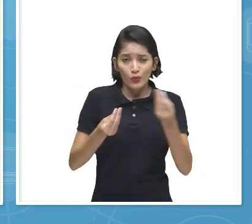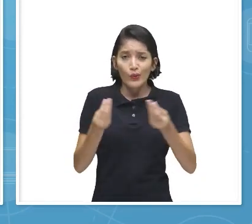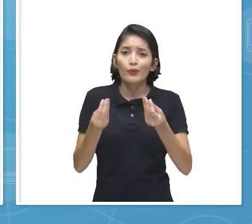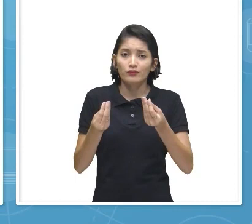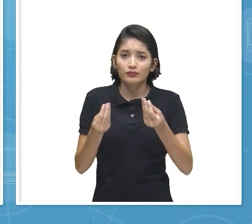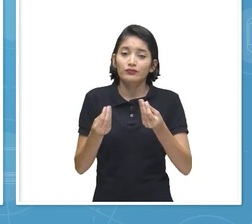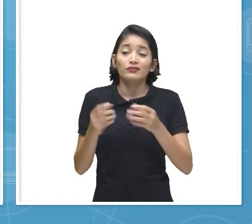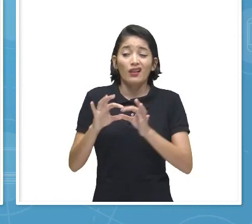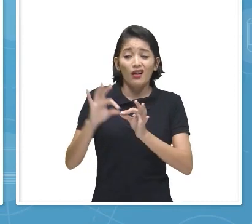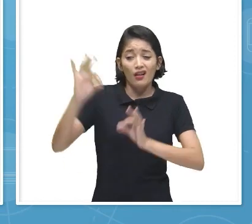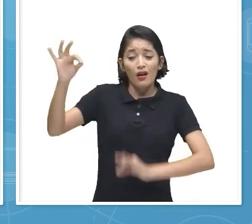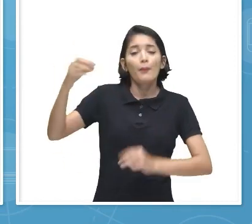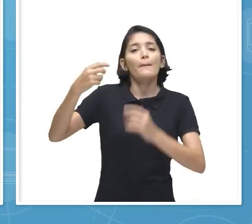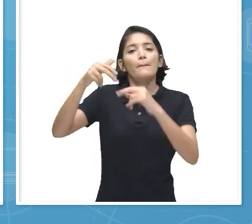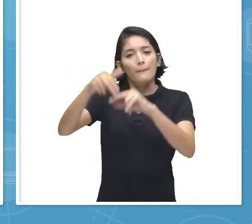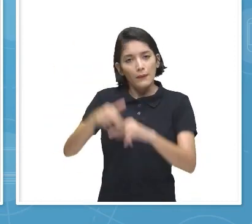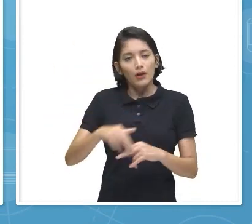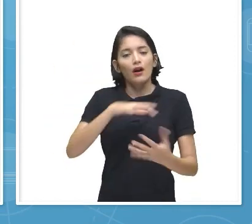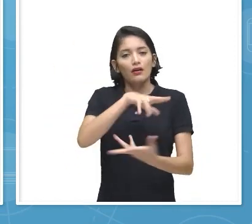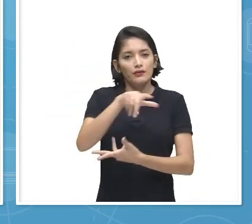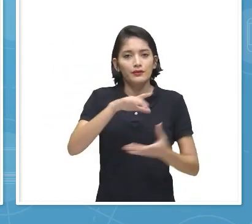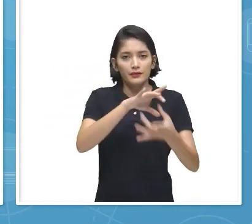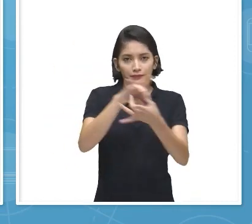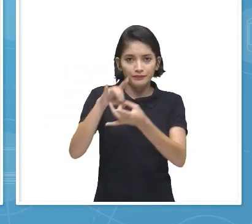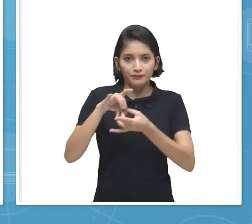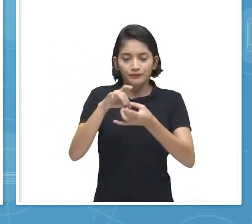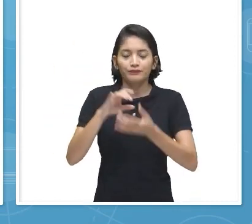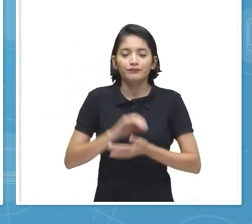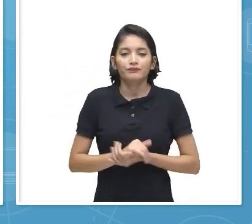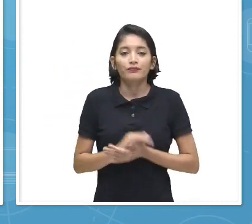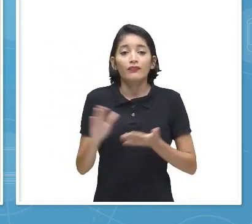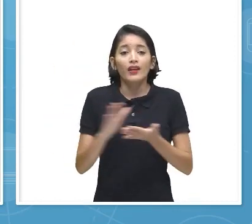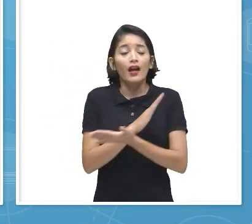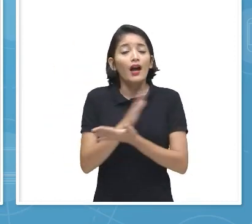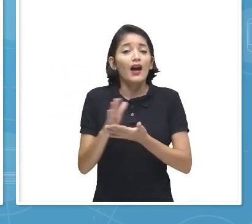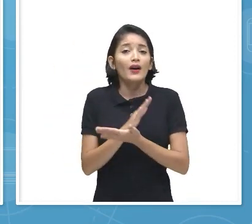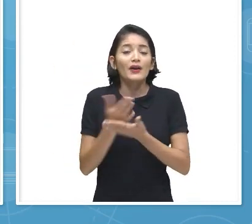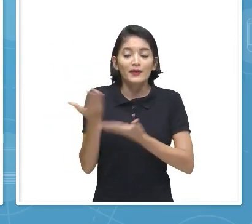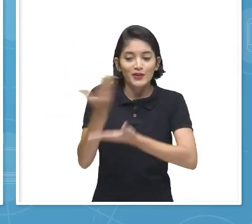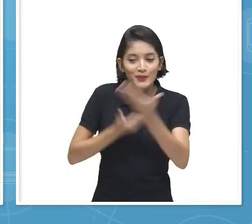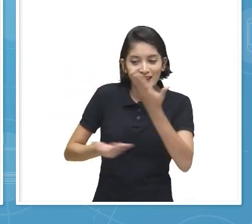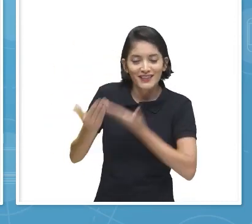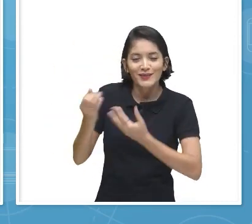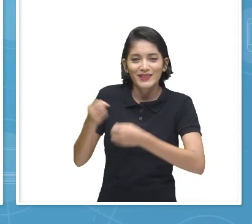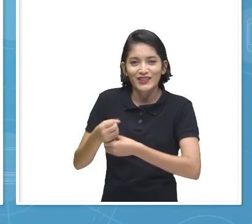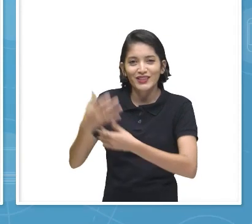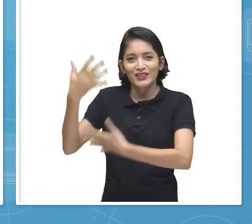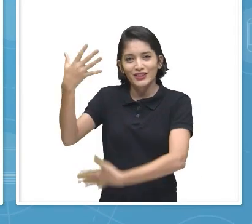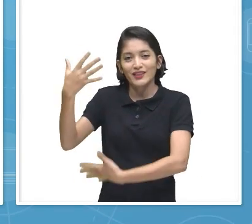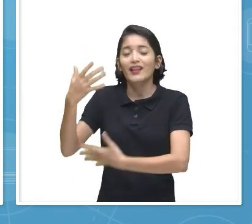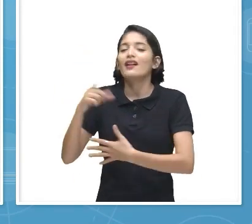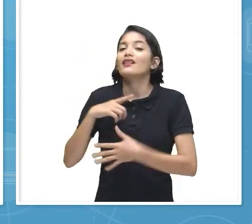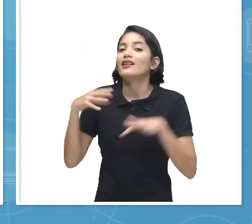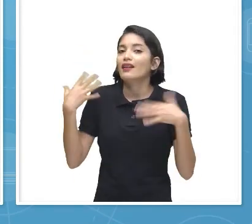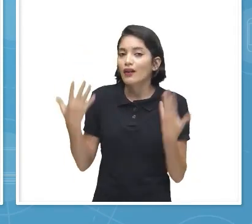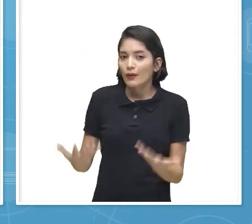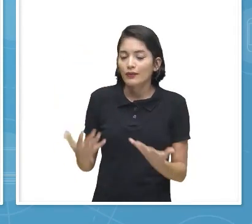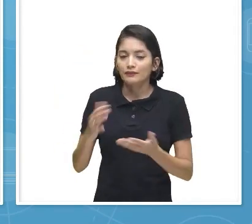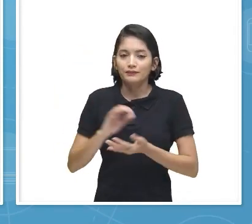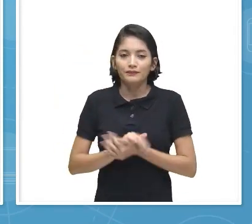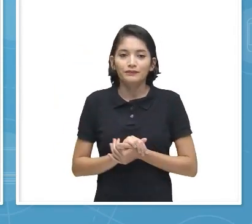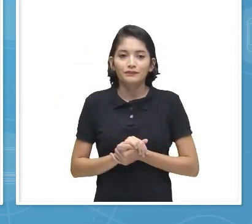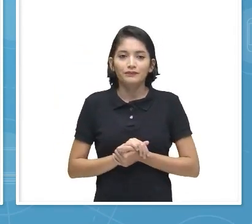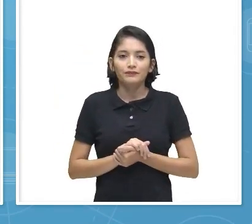longo, através da globalização. Destacando então algumas participações do nosso chat, a gente vai ter, cadê?